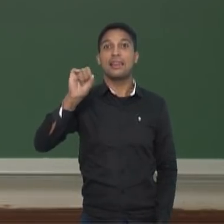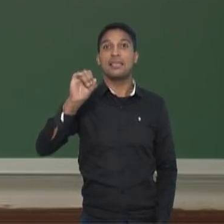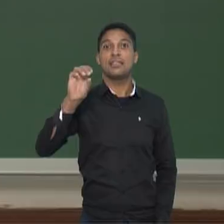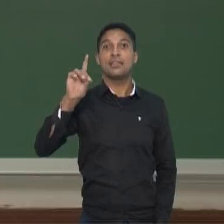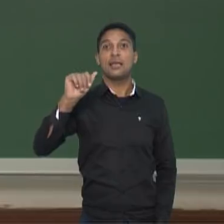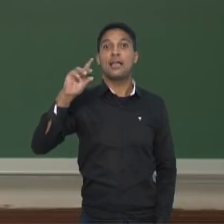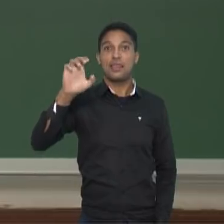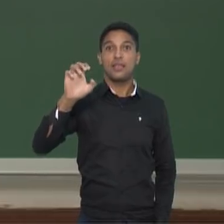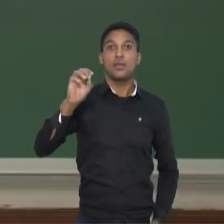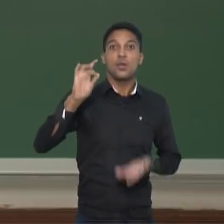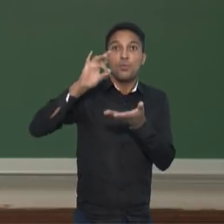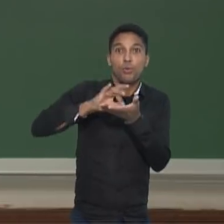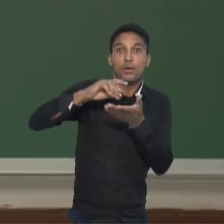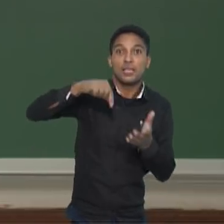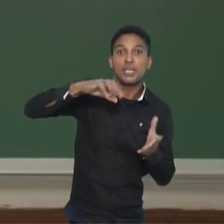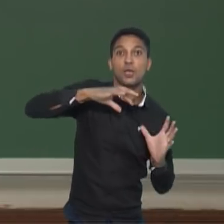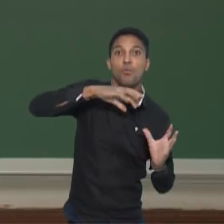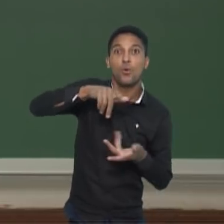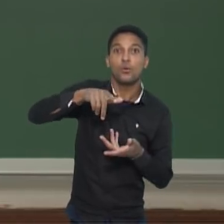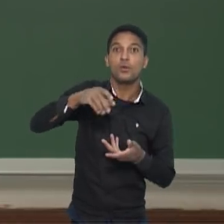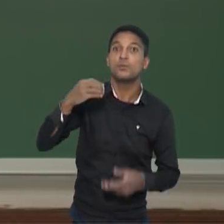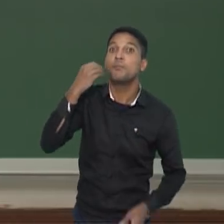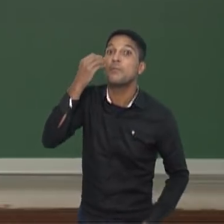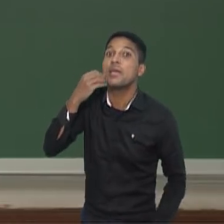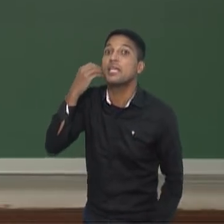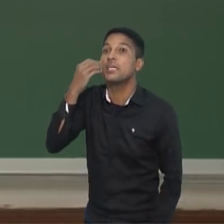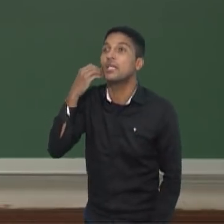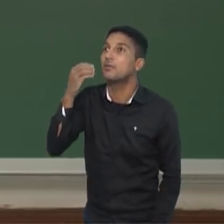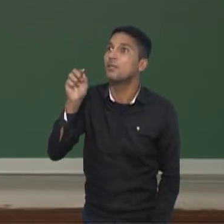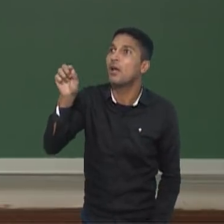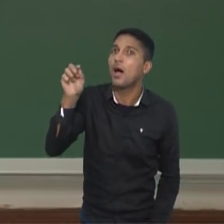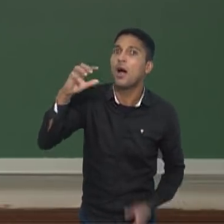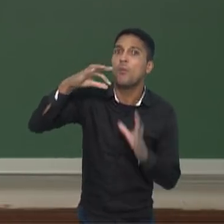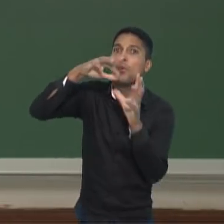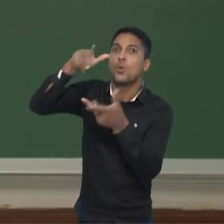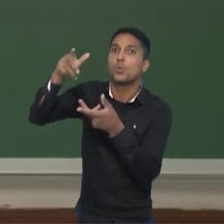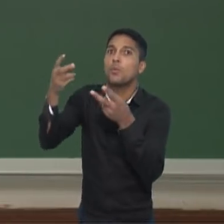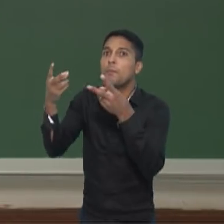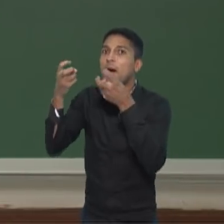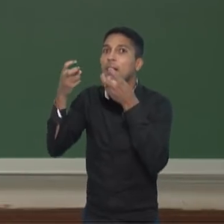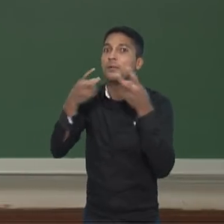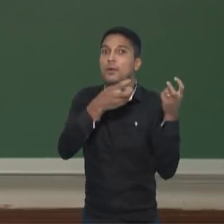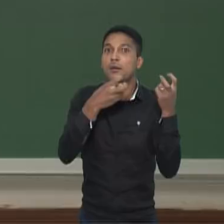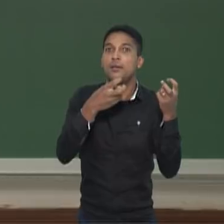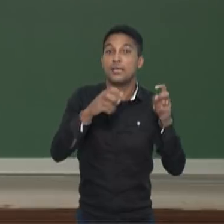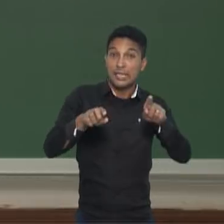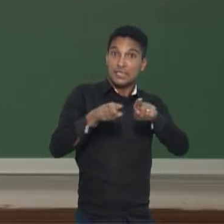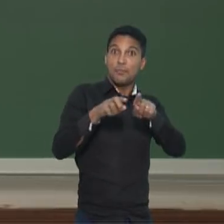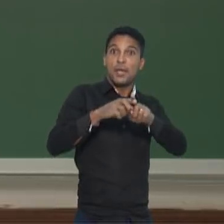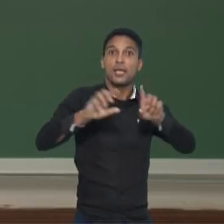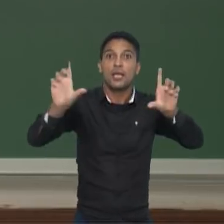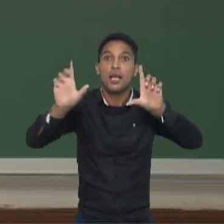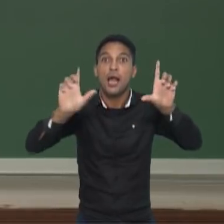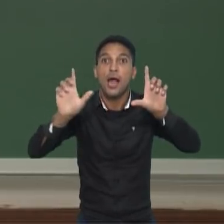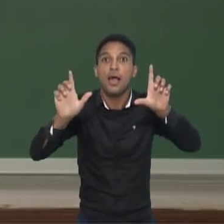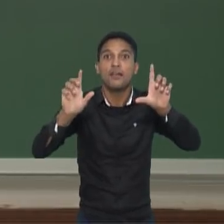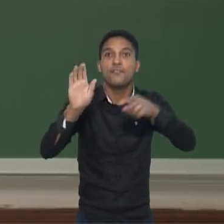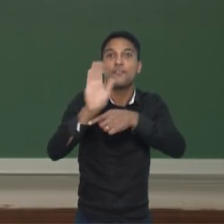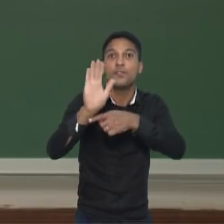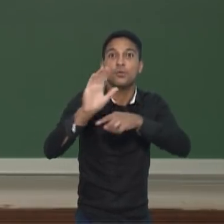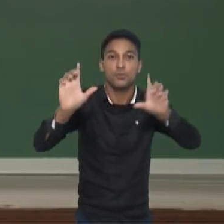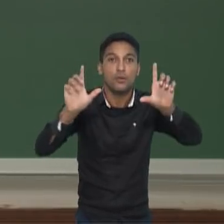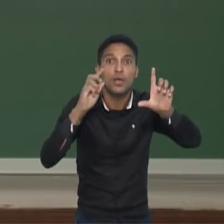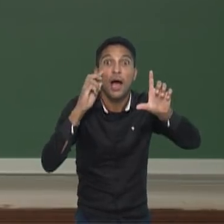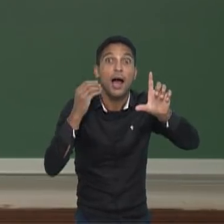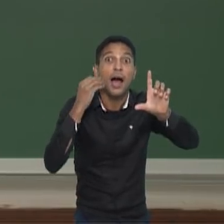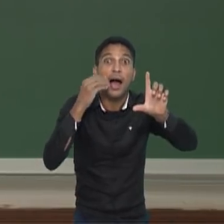gente constrói ela a partir do que a gente experiencia nos filmes, a partir do que a gente vê nas séries. Será que você não traz